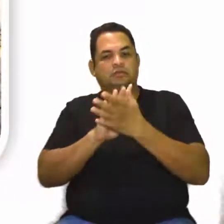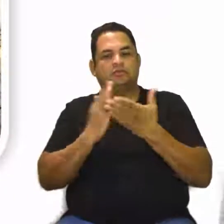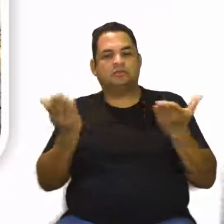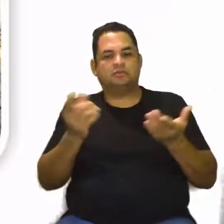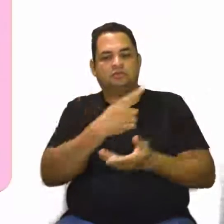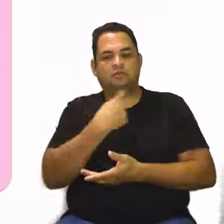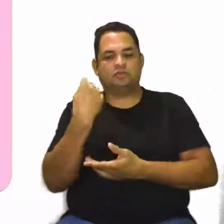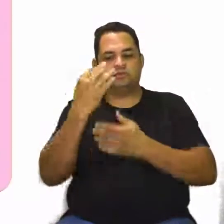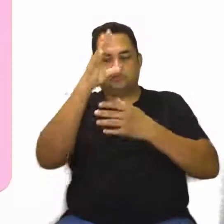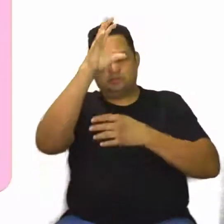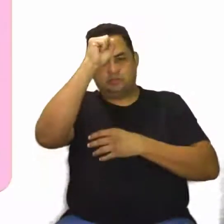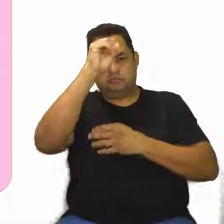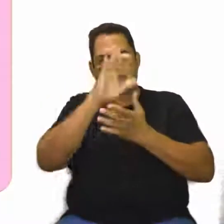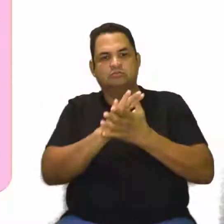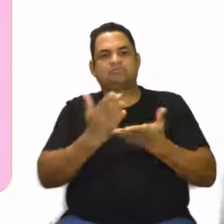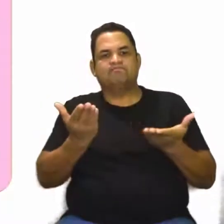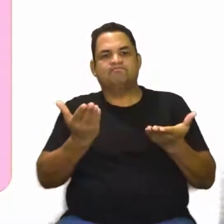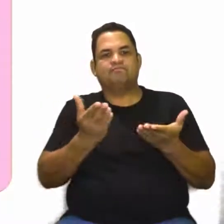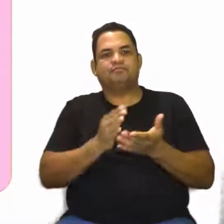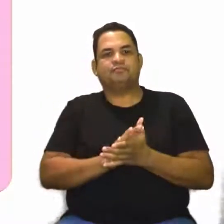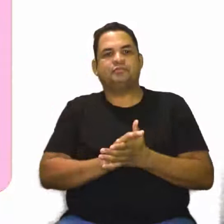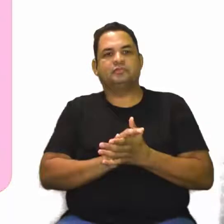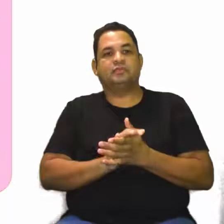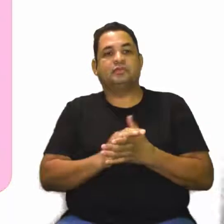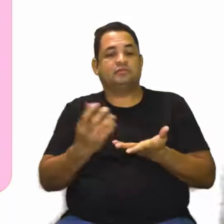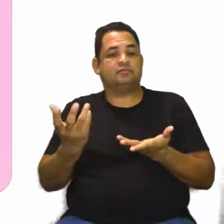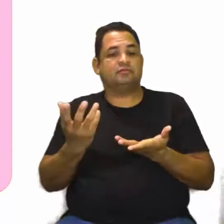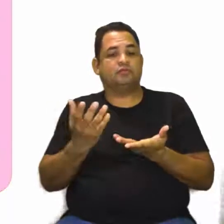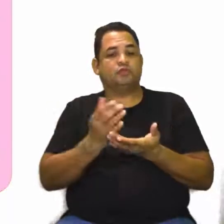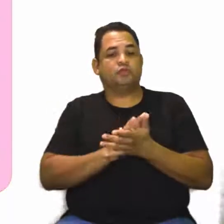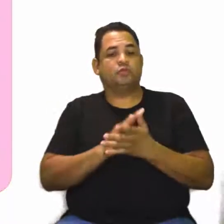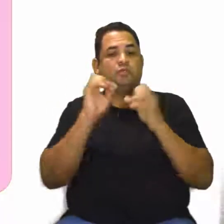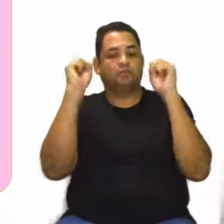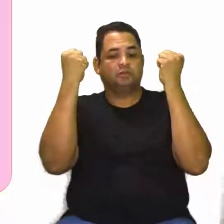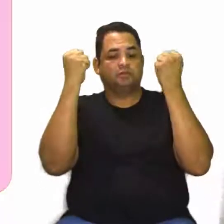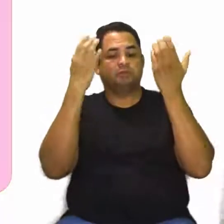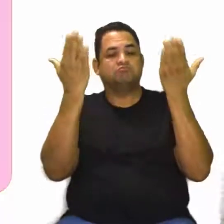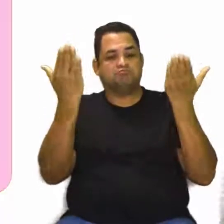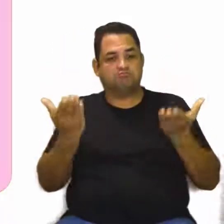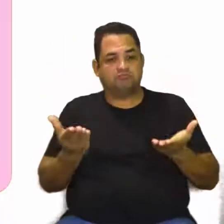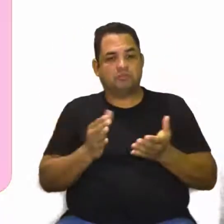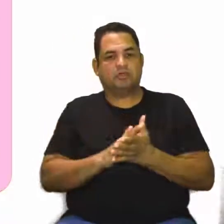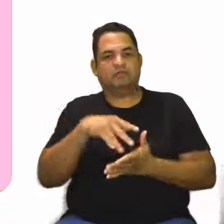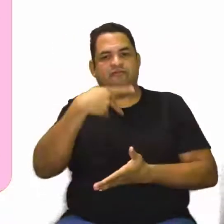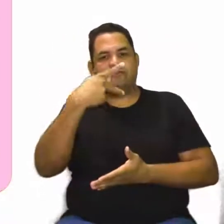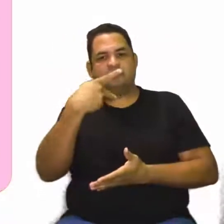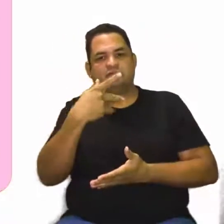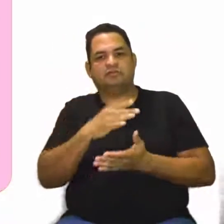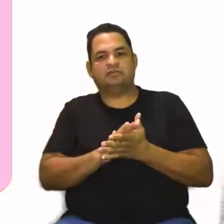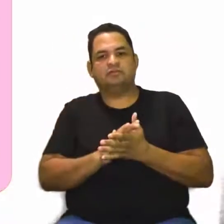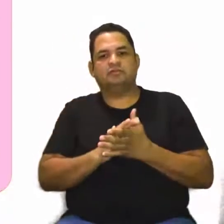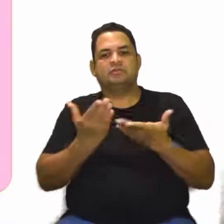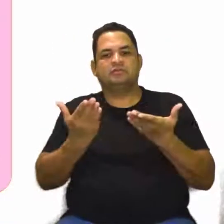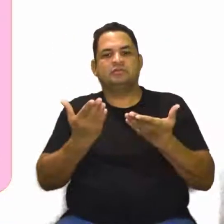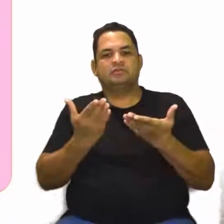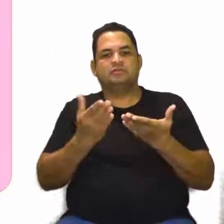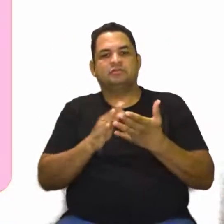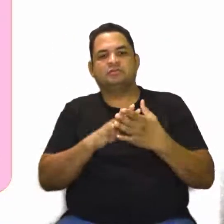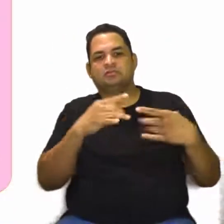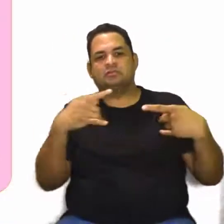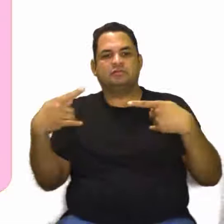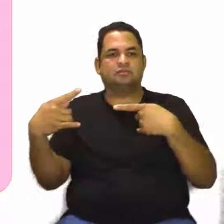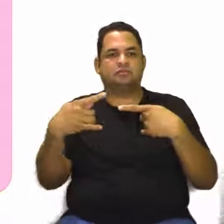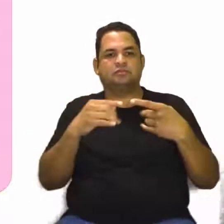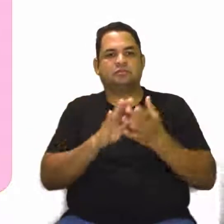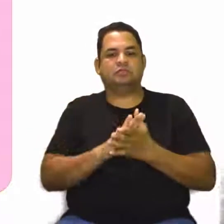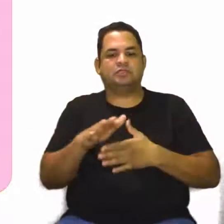aprendeu muito aí sobre a educação física, né, professora? Sim, nós falamos muito aí com essa relação aí de exercício